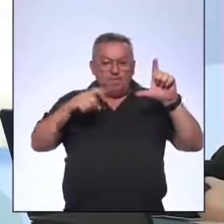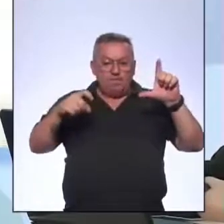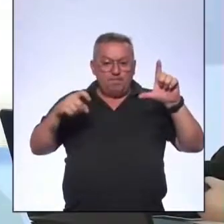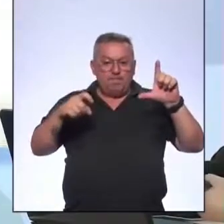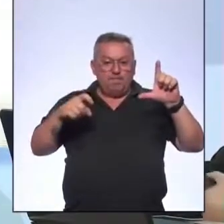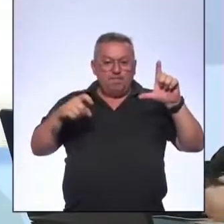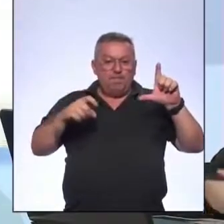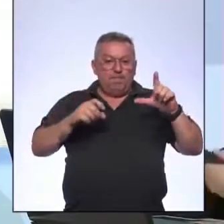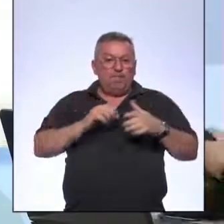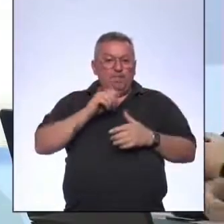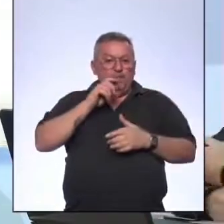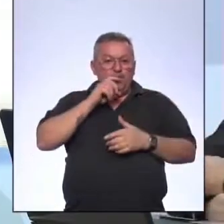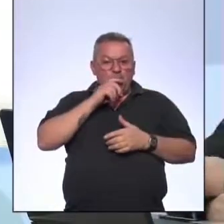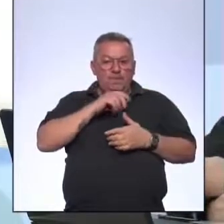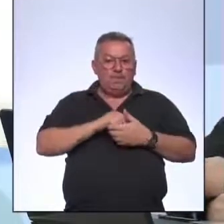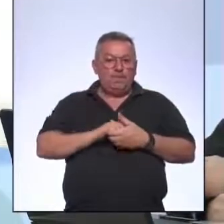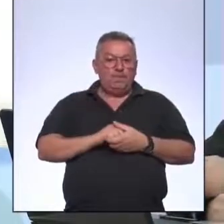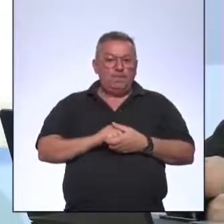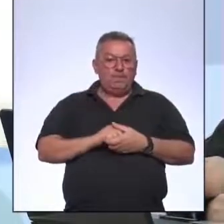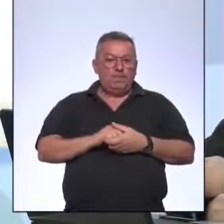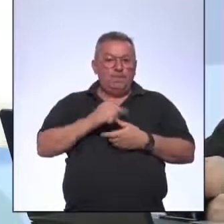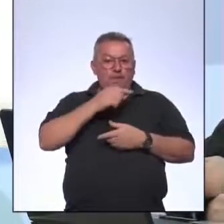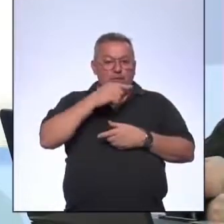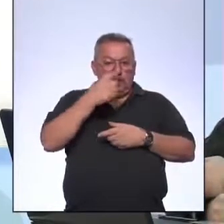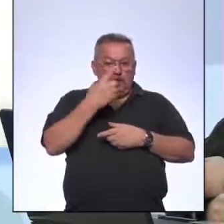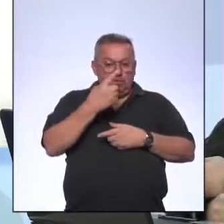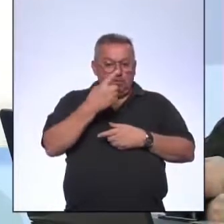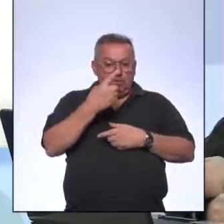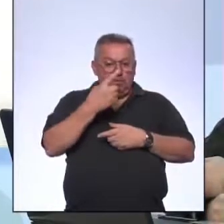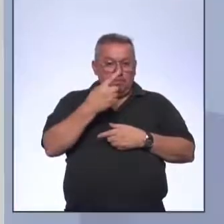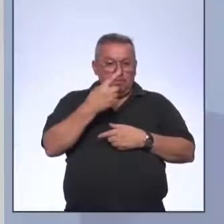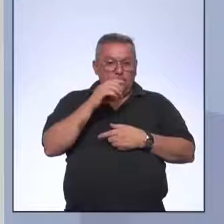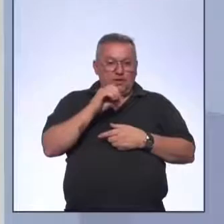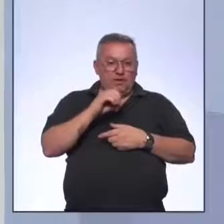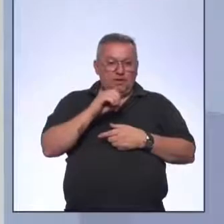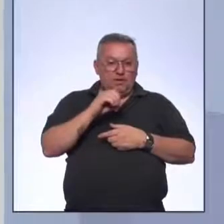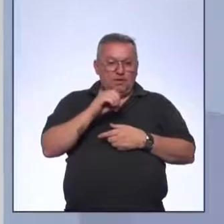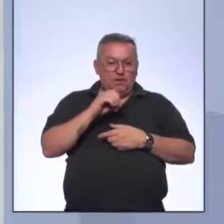três valores para X I - 1101